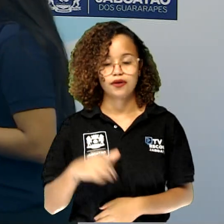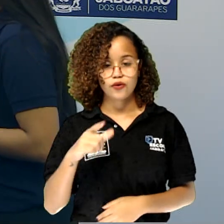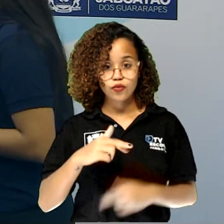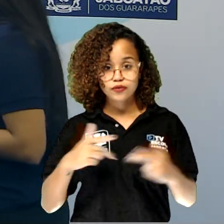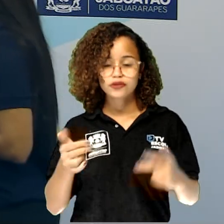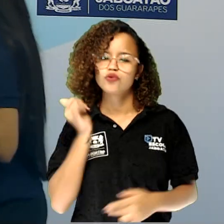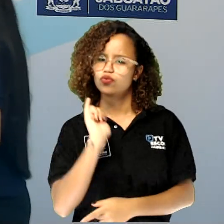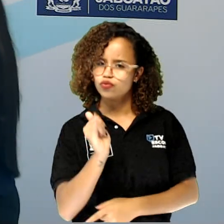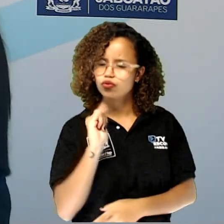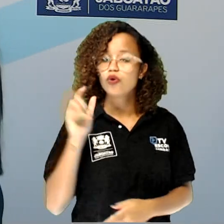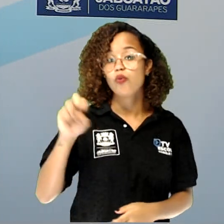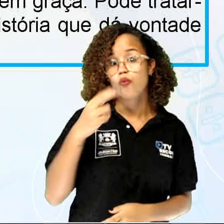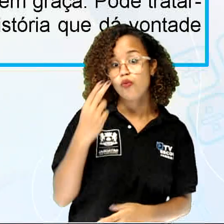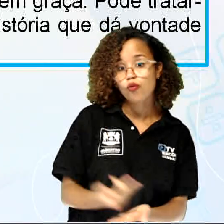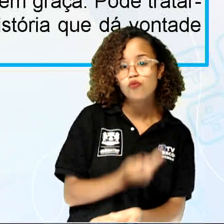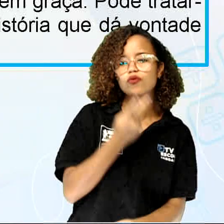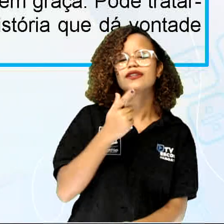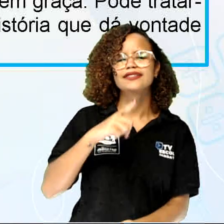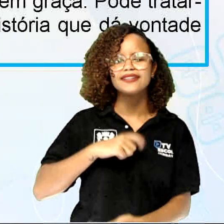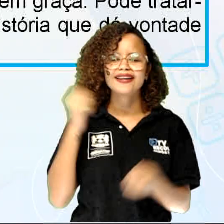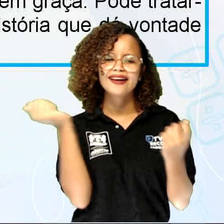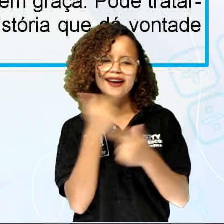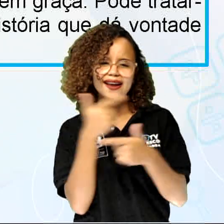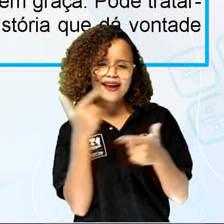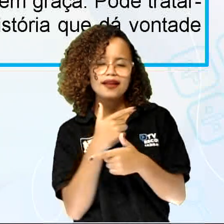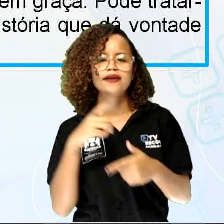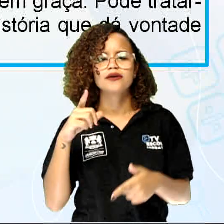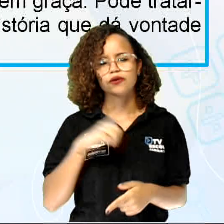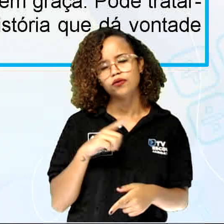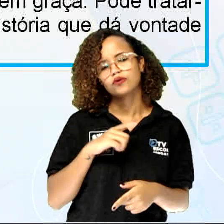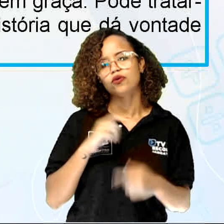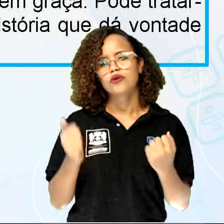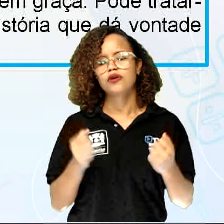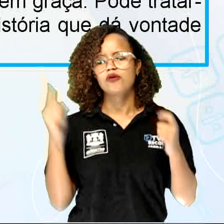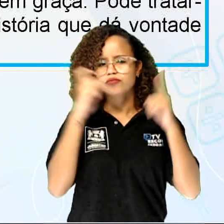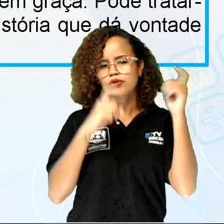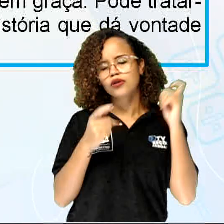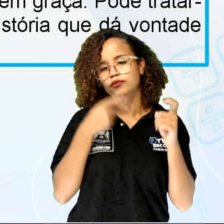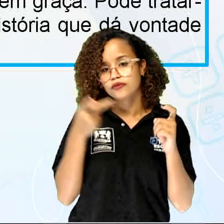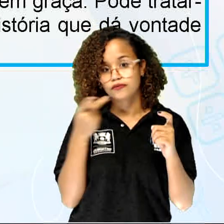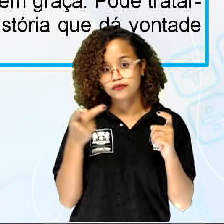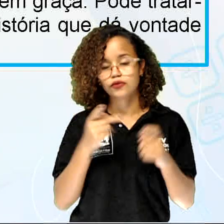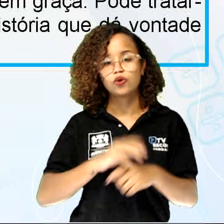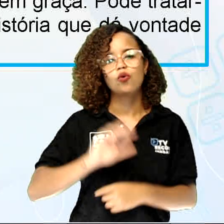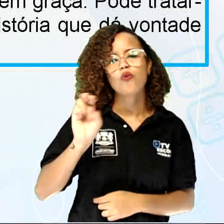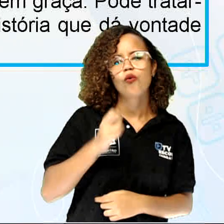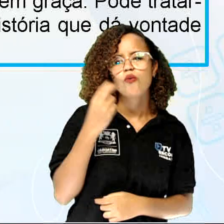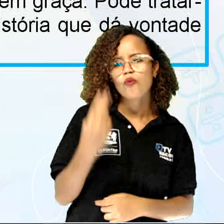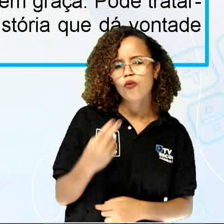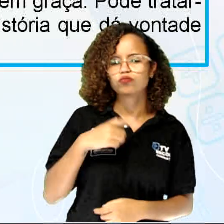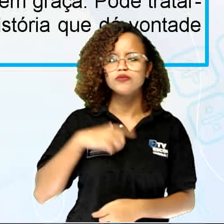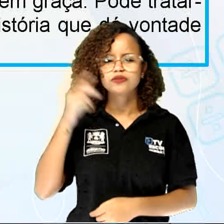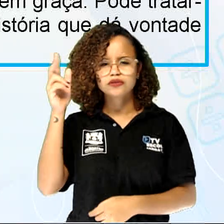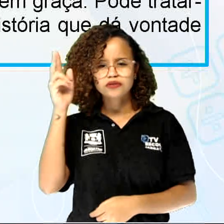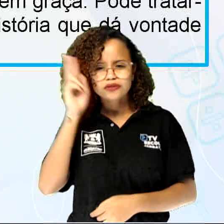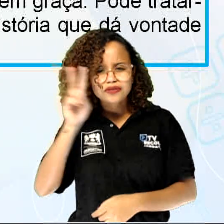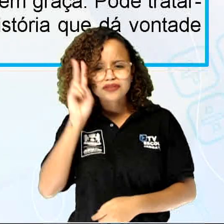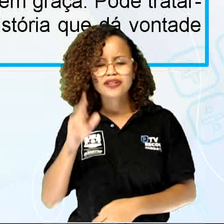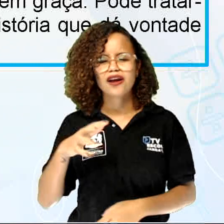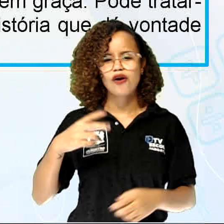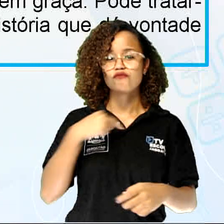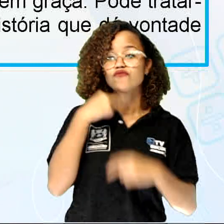conta ou que acontece e que tem graça. Pode se tratar de uma expressão espontânea ou de uma breve história que dá vontade